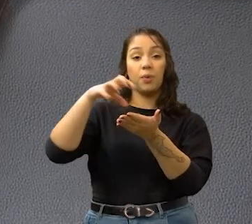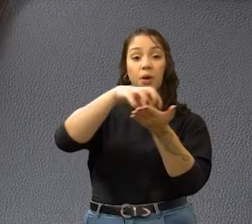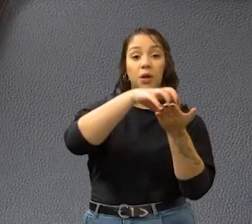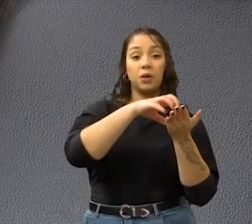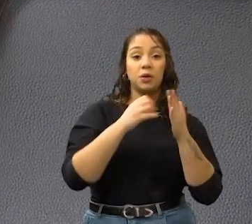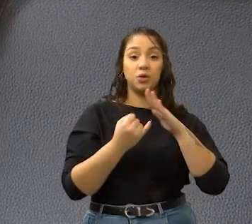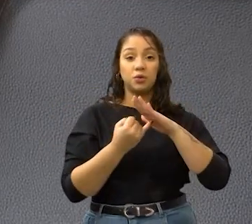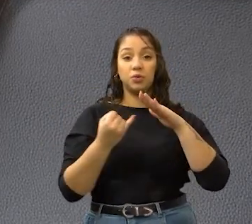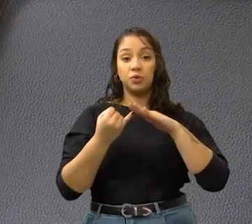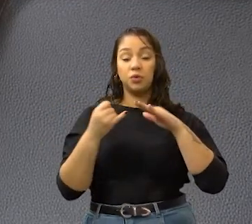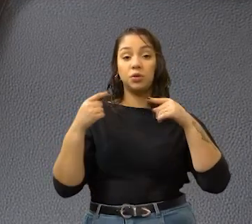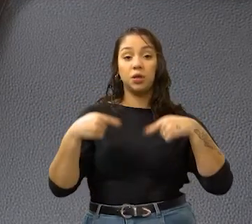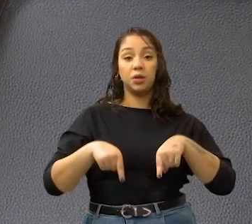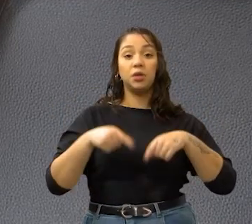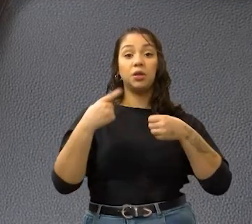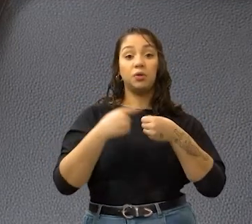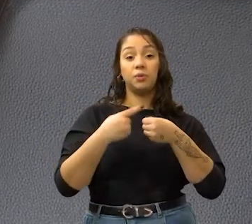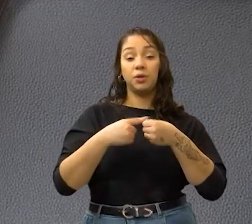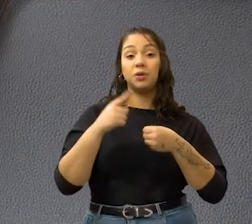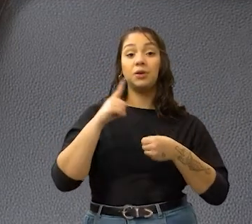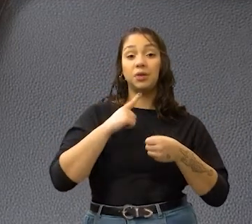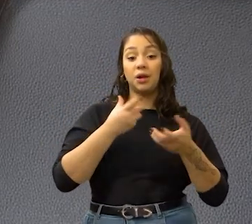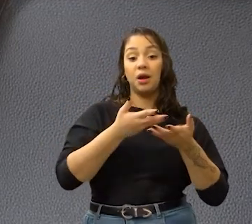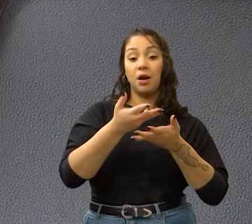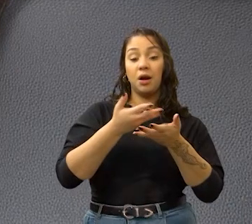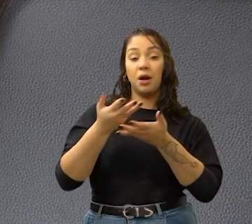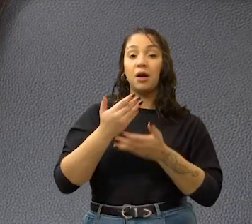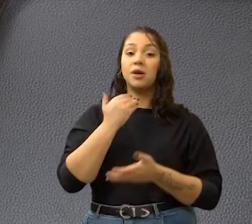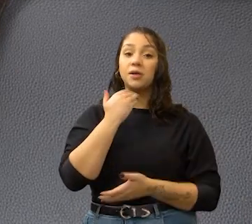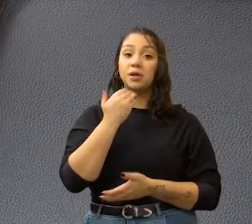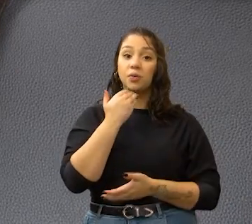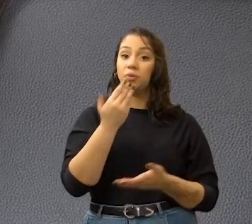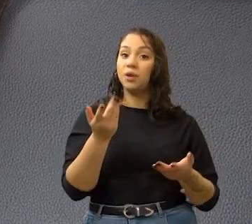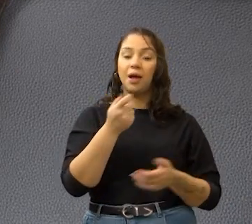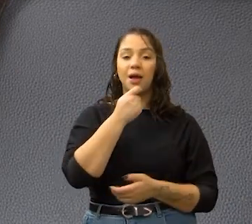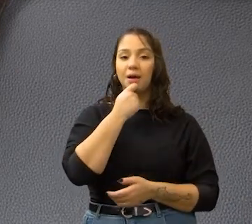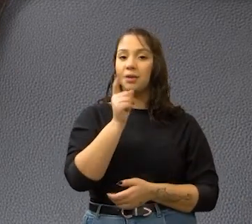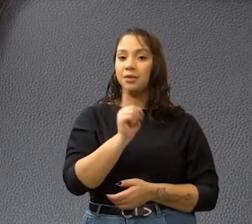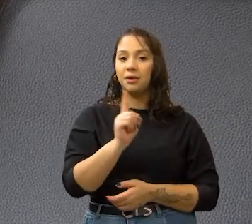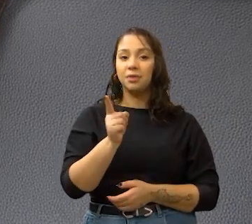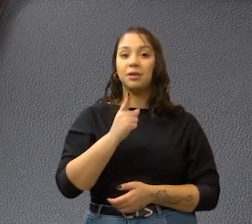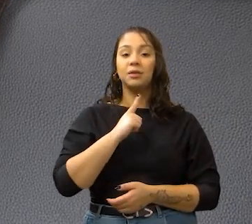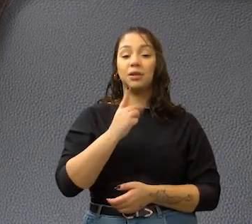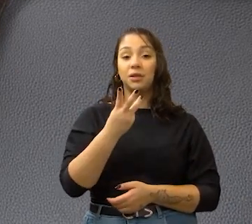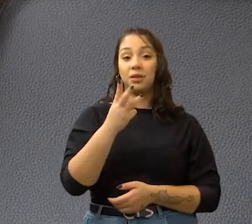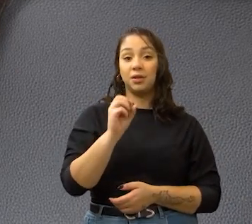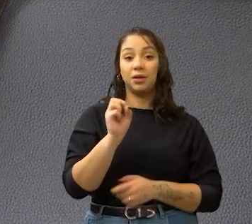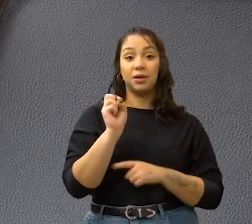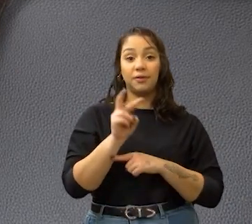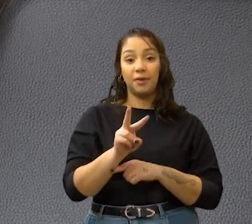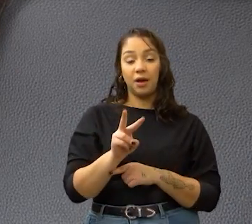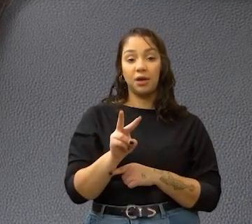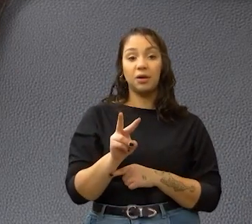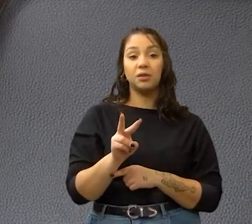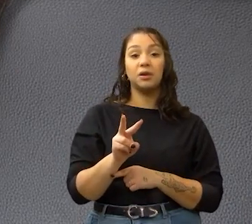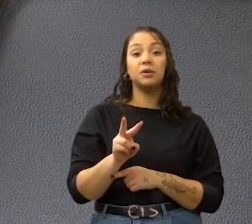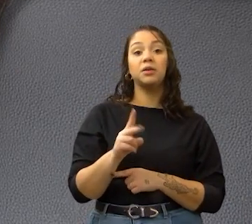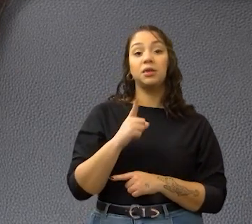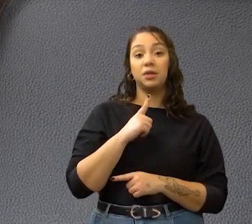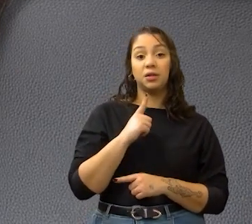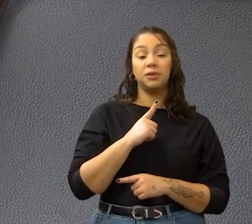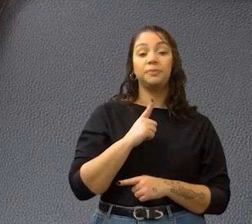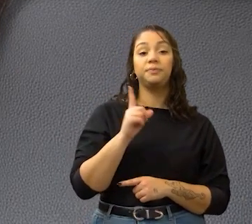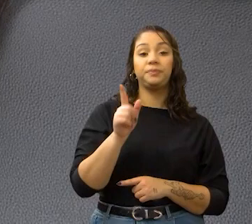no município que tratam sobre a violência doméstica, mas não são suficientes ainda. A gente tem 30 vagas